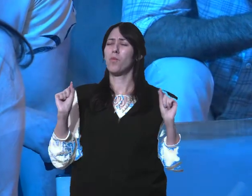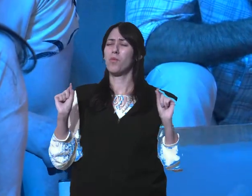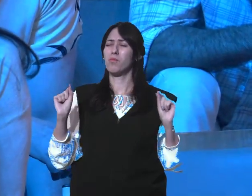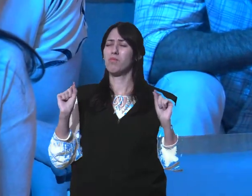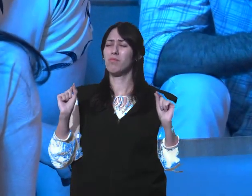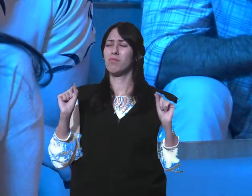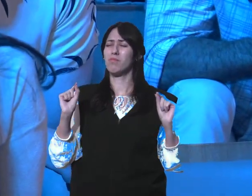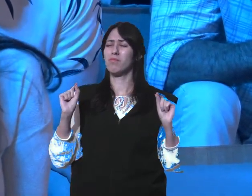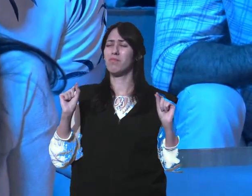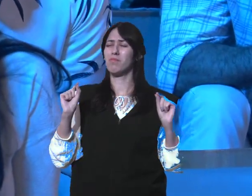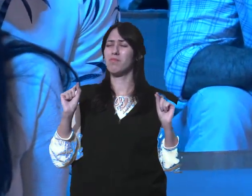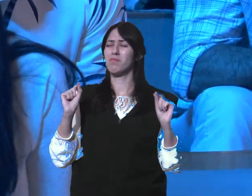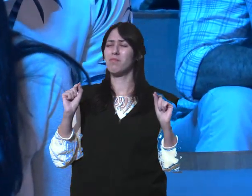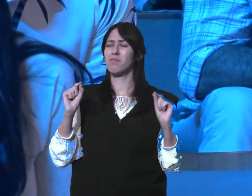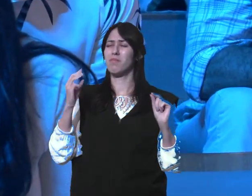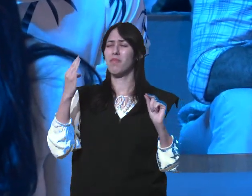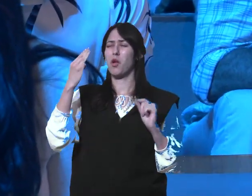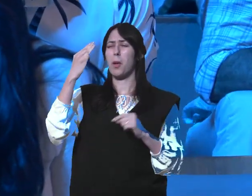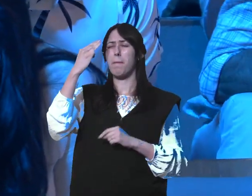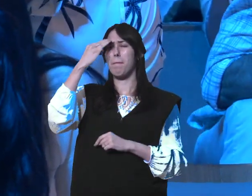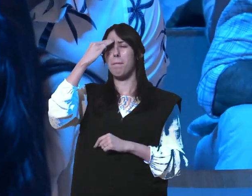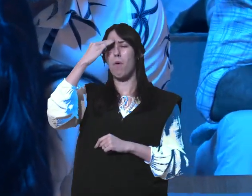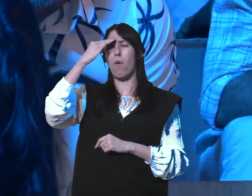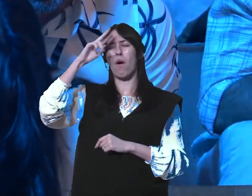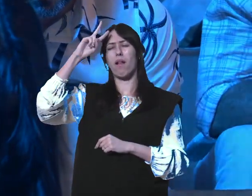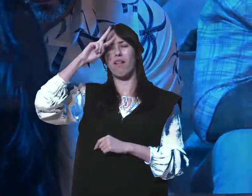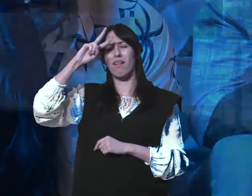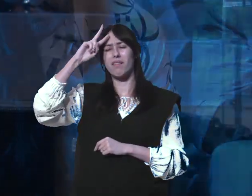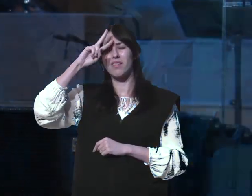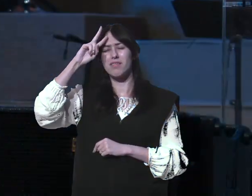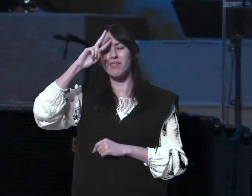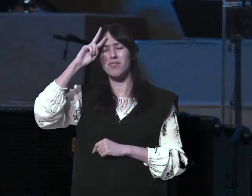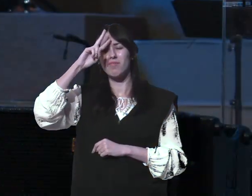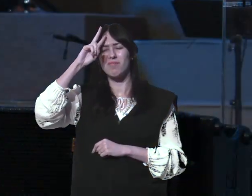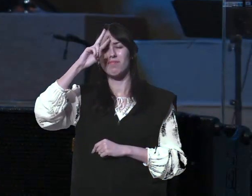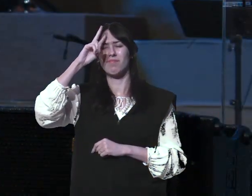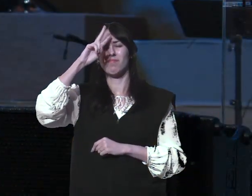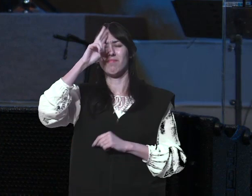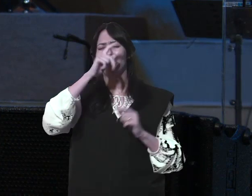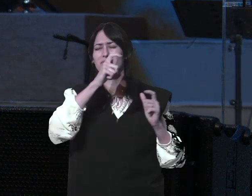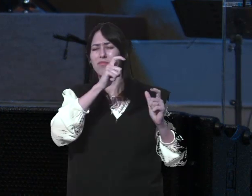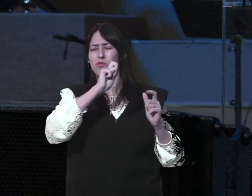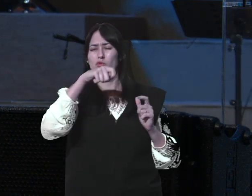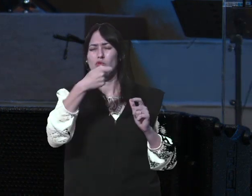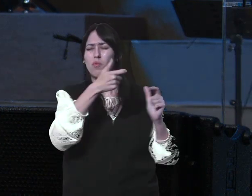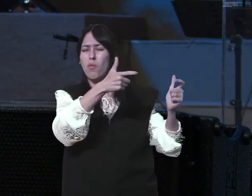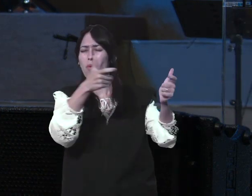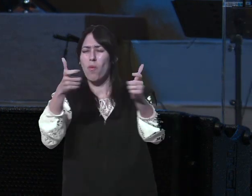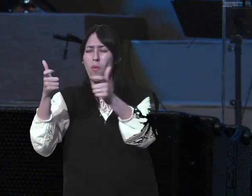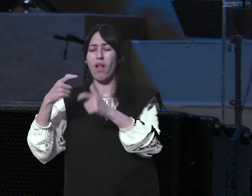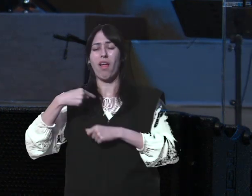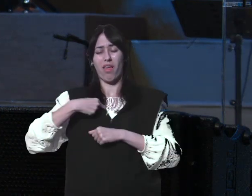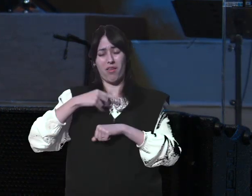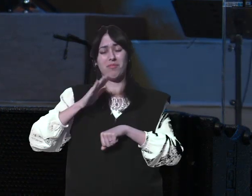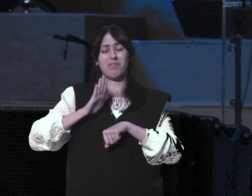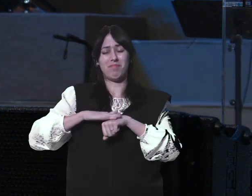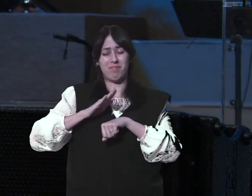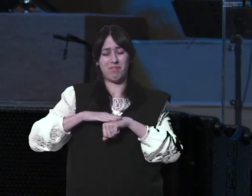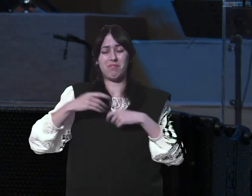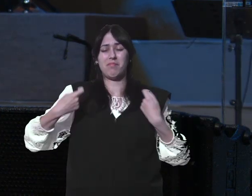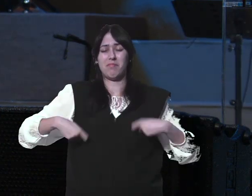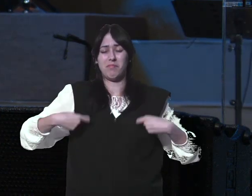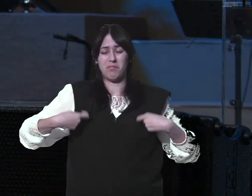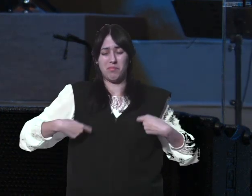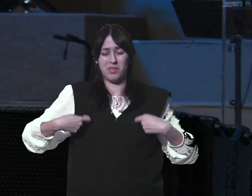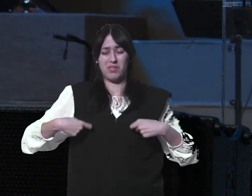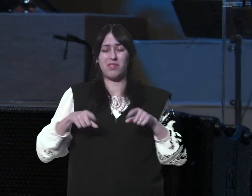que os altares, que os ambientes são construídos por mim também.